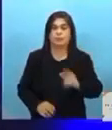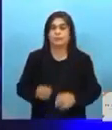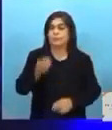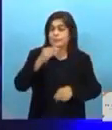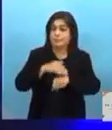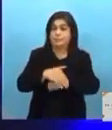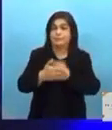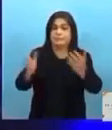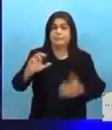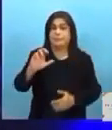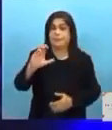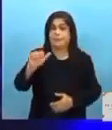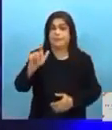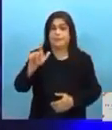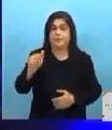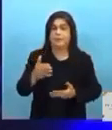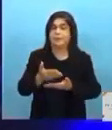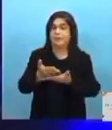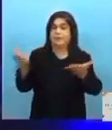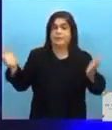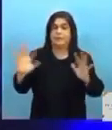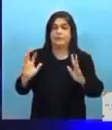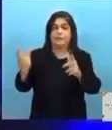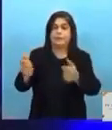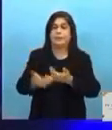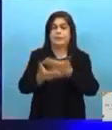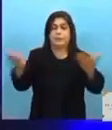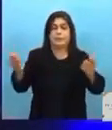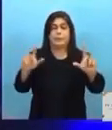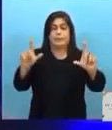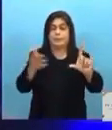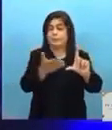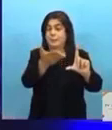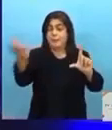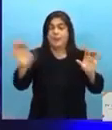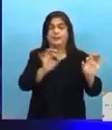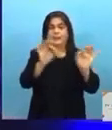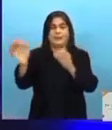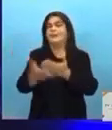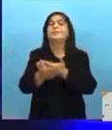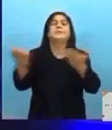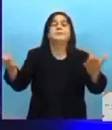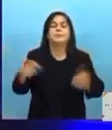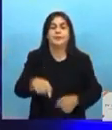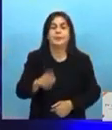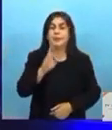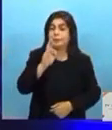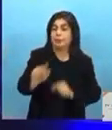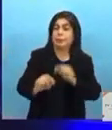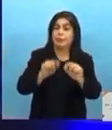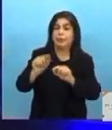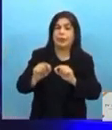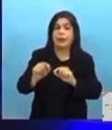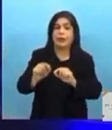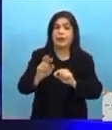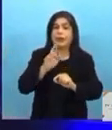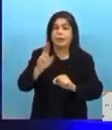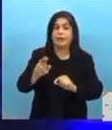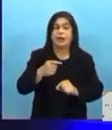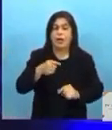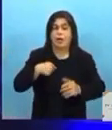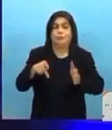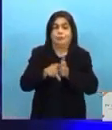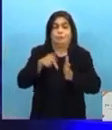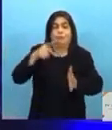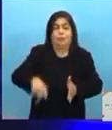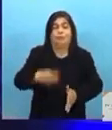Boa noite, Cláudia. Boa noite a todos os convidados. Boa noite a todos os telespectadores. Responder sobre segurança é muito bom. Eu sou especialista em